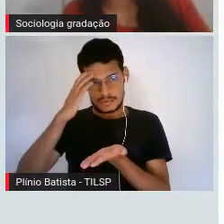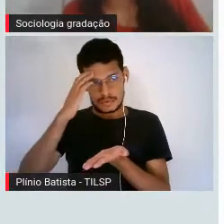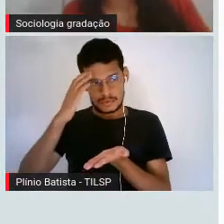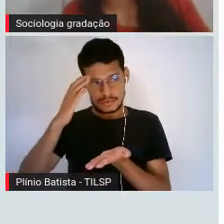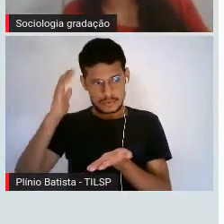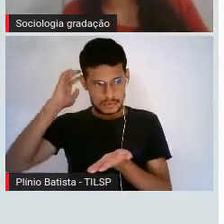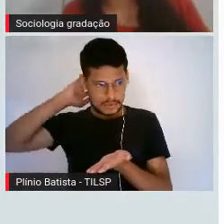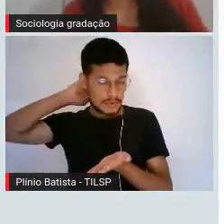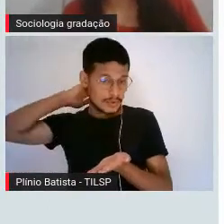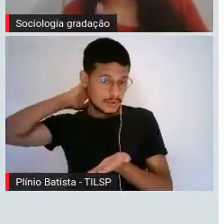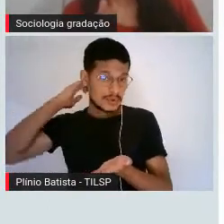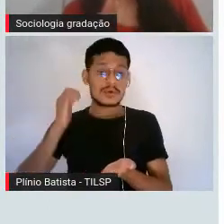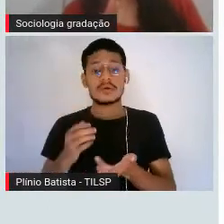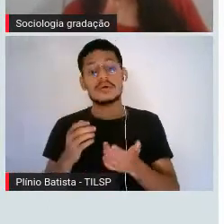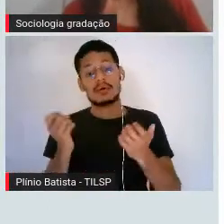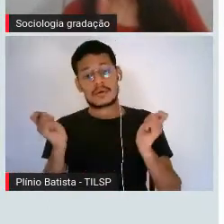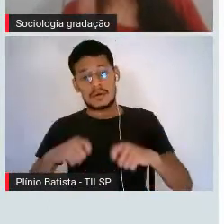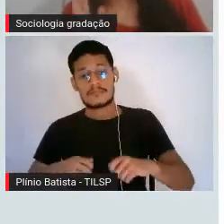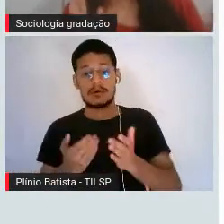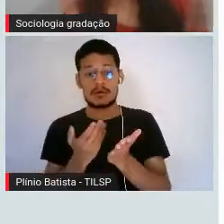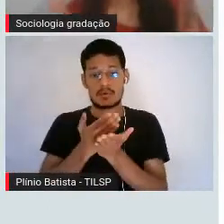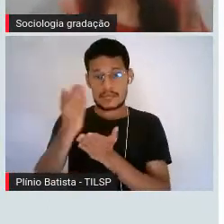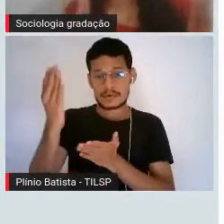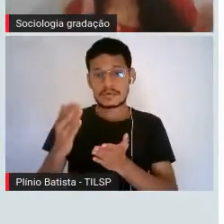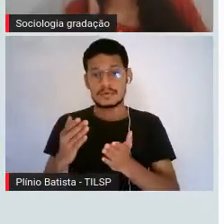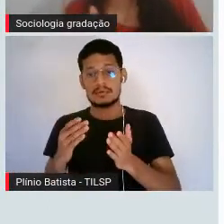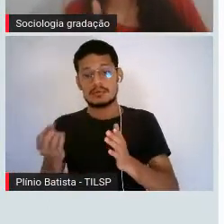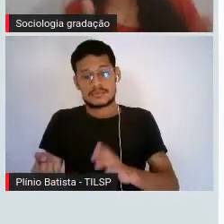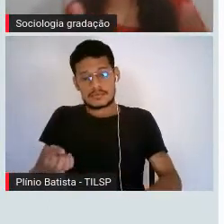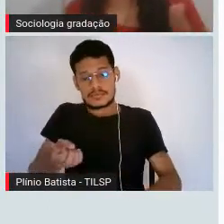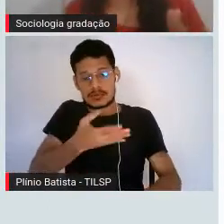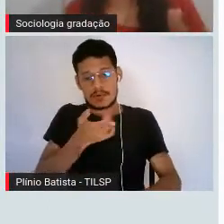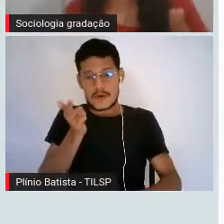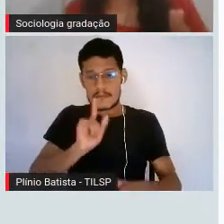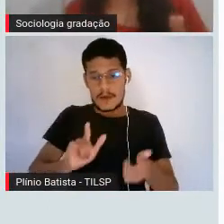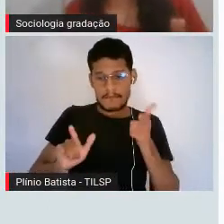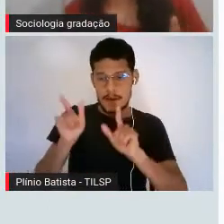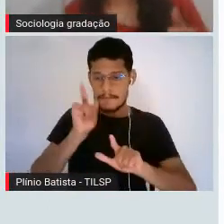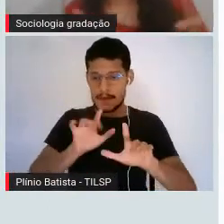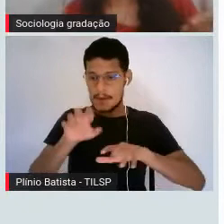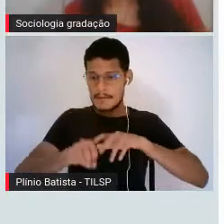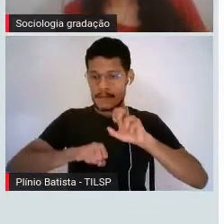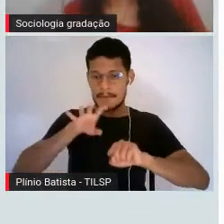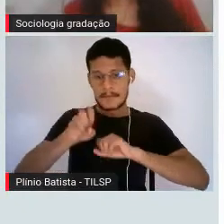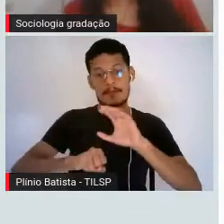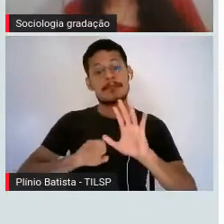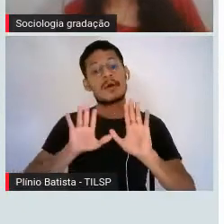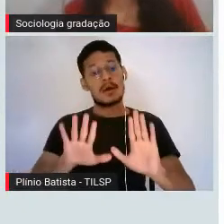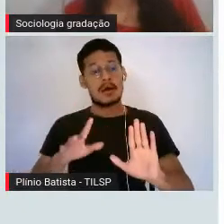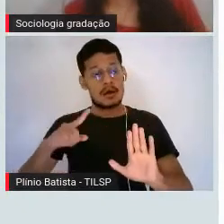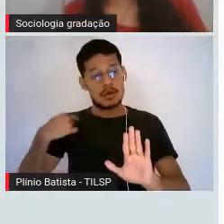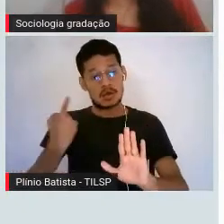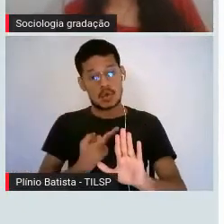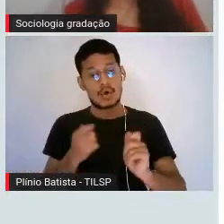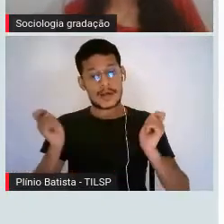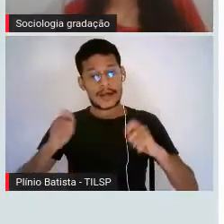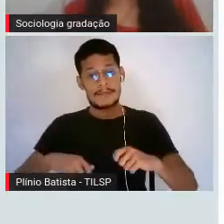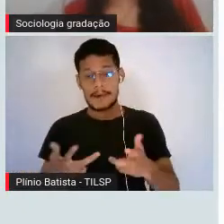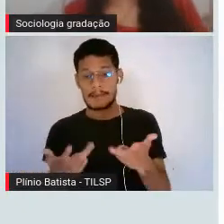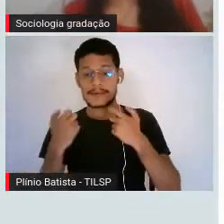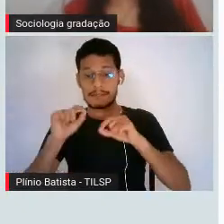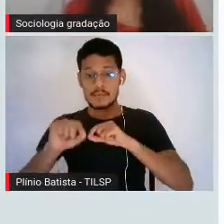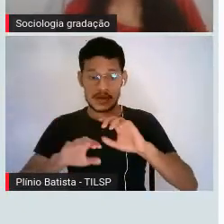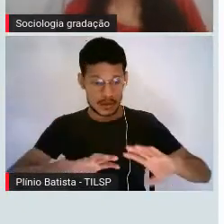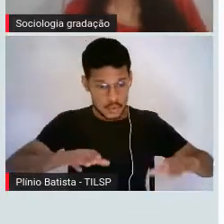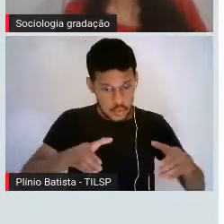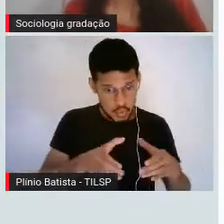novos ganhos. Então, nessas duas revoluções, a gente percebe que a massa, né, os trabalhadores,